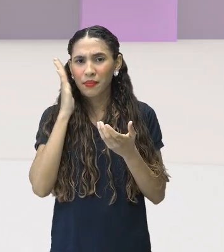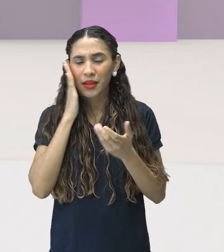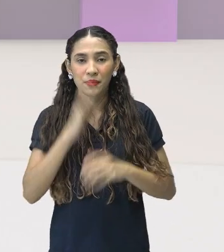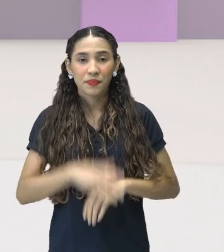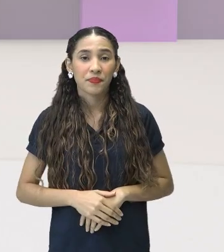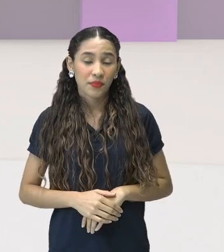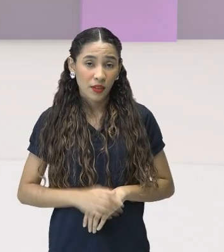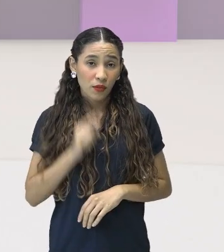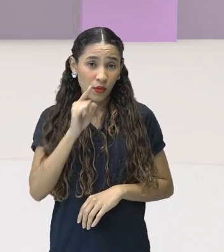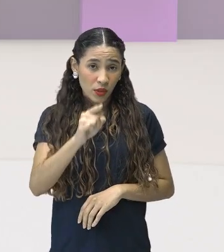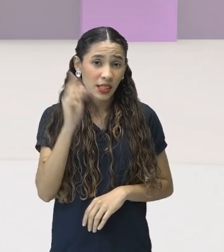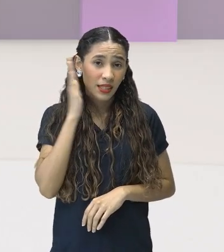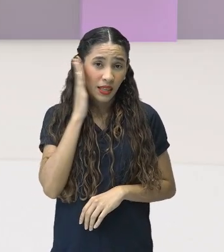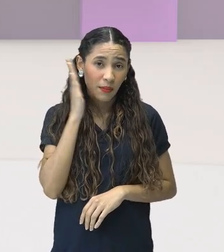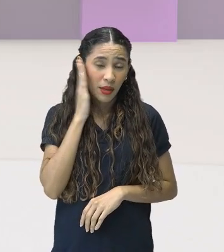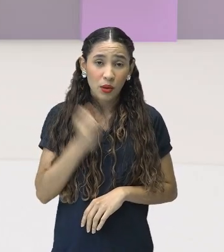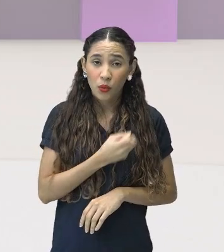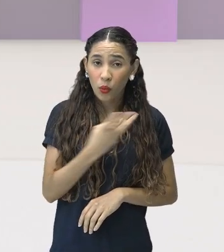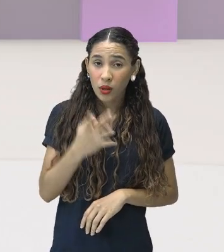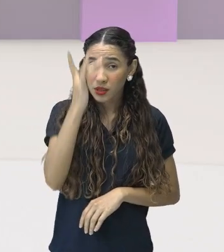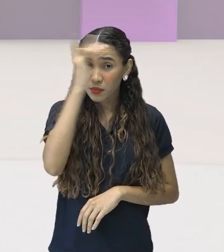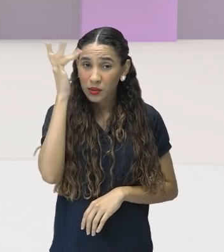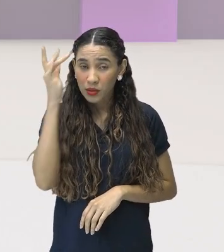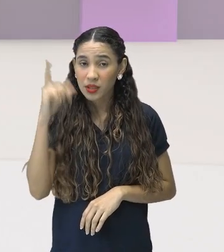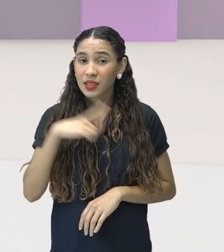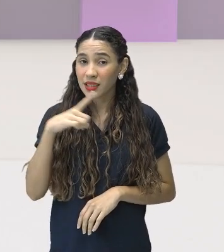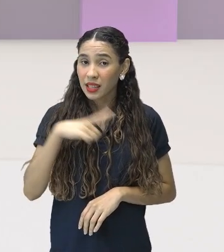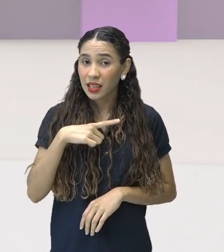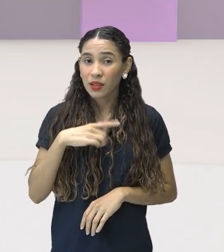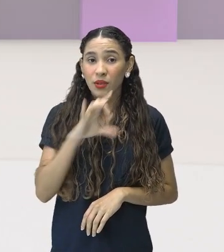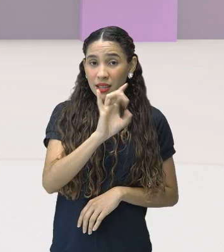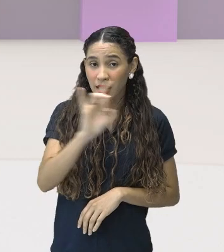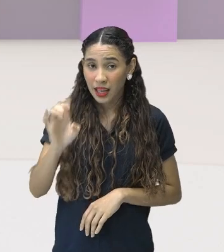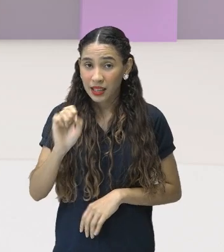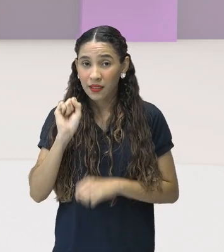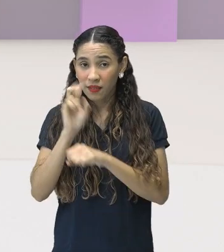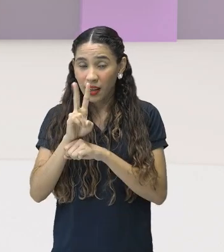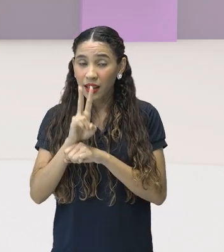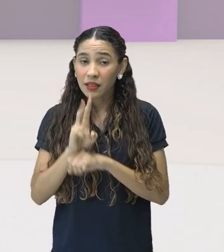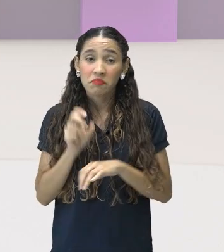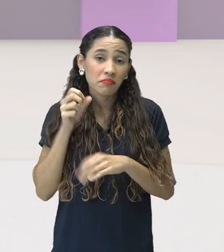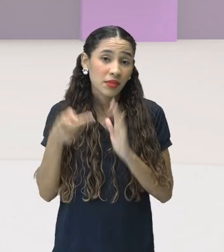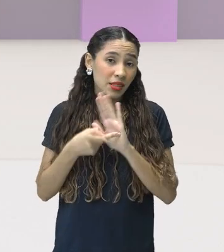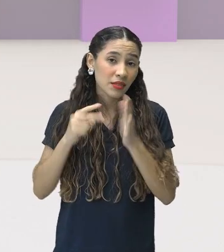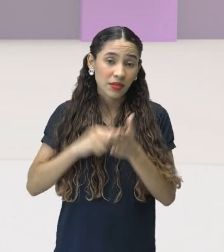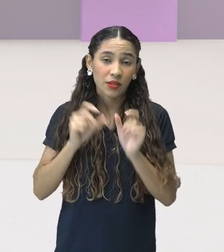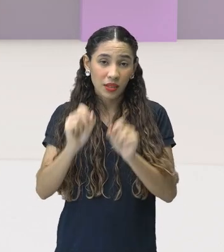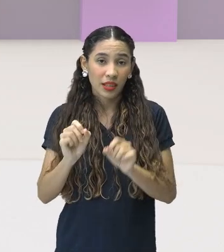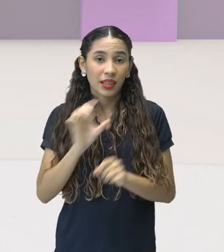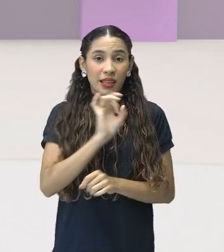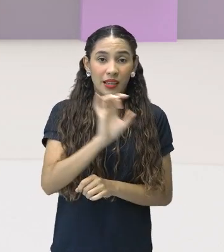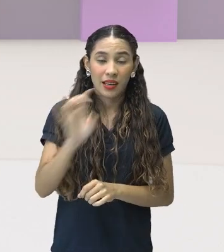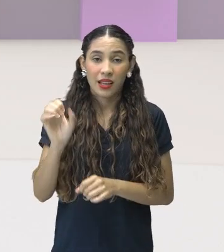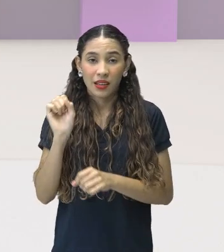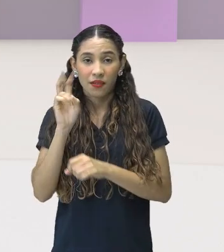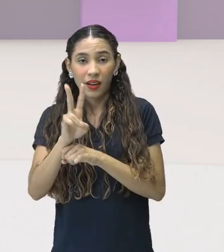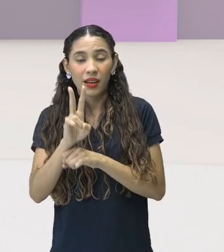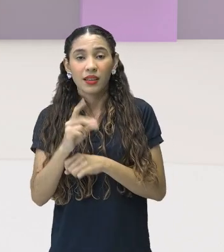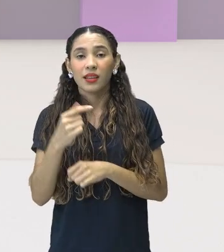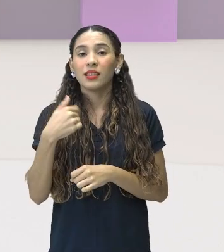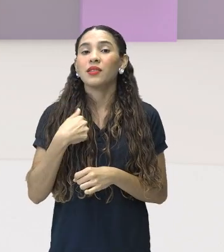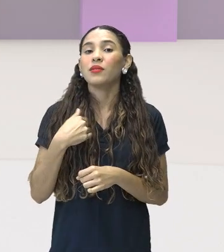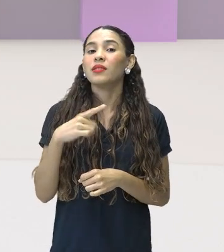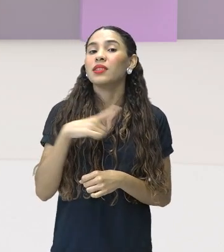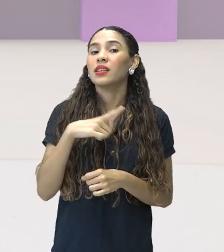disso? É para saber quantos candidatos eu tenho para cada vaga. Então, significa que para cada vaga eu